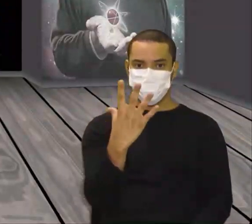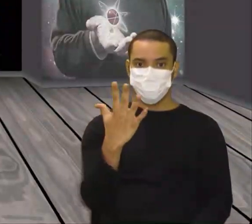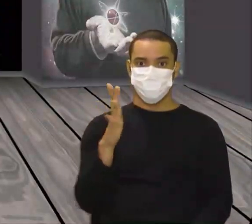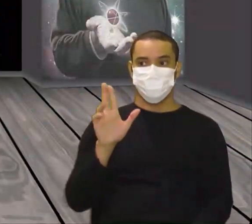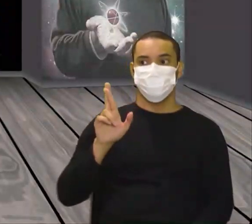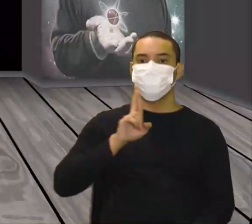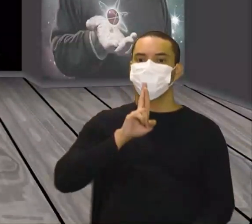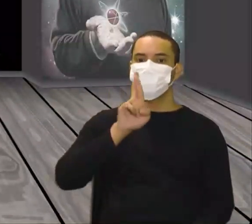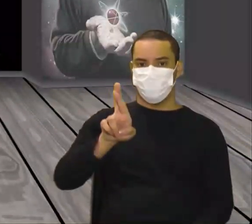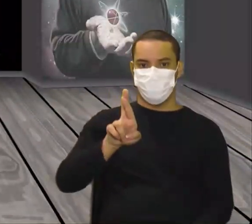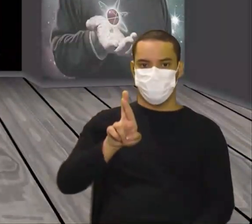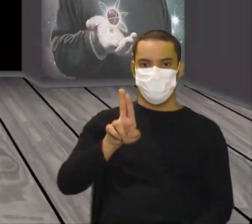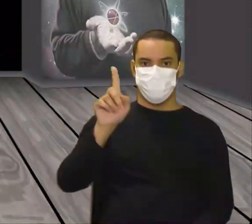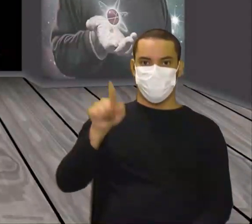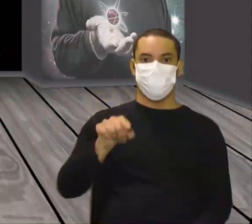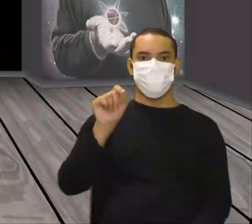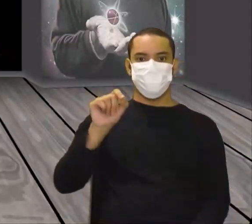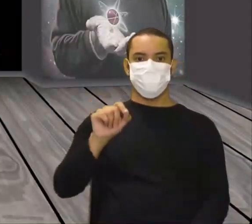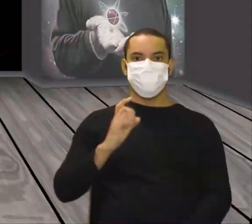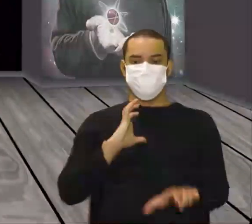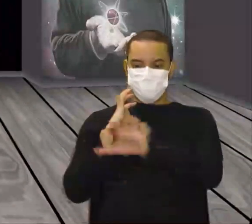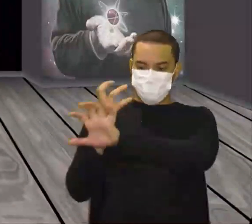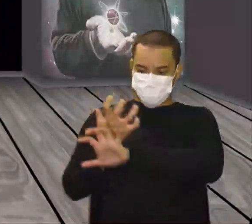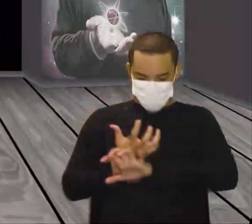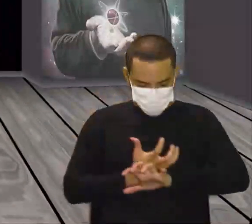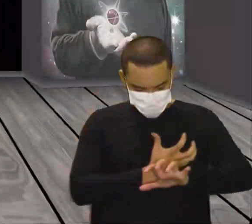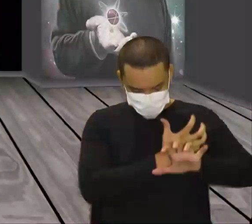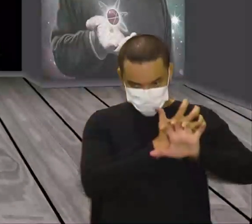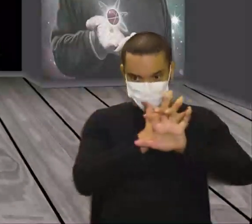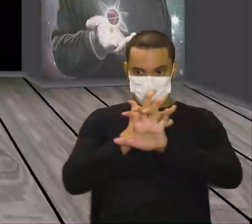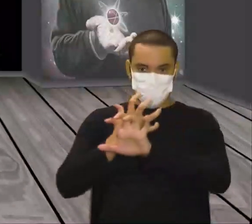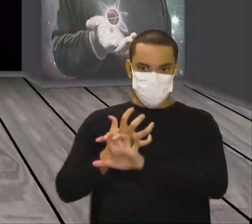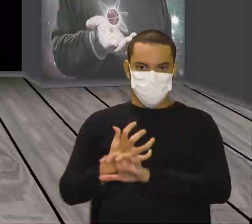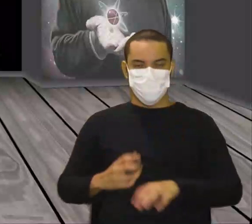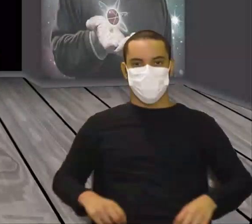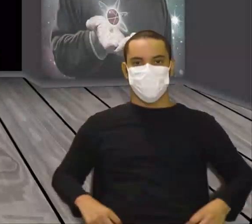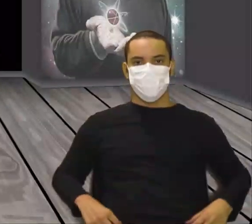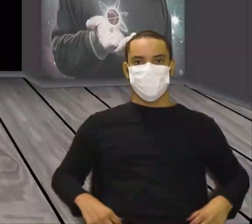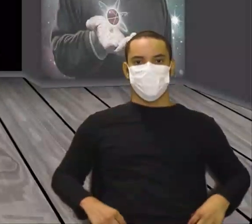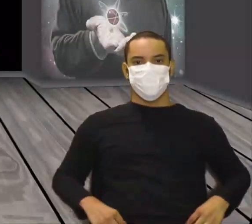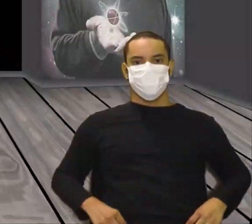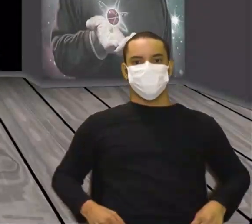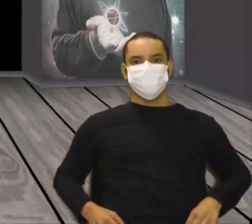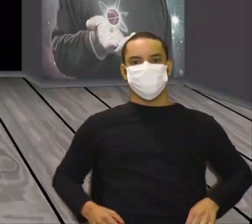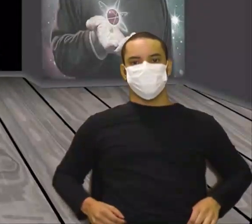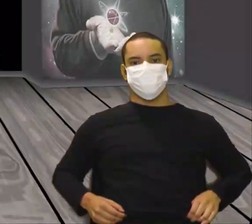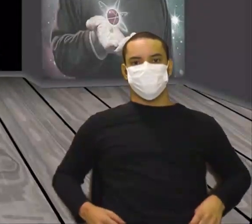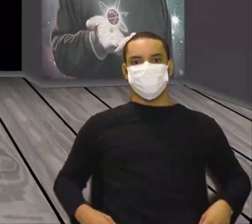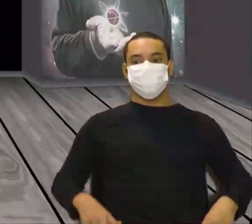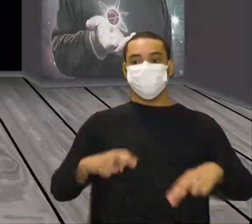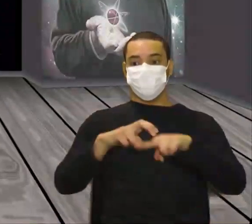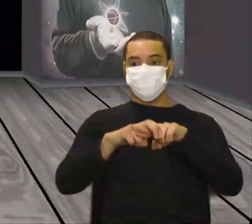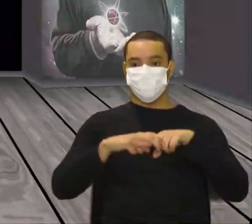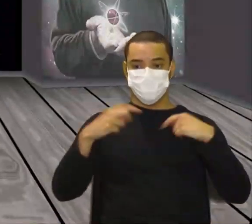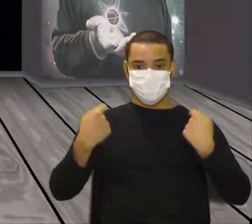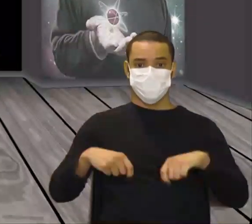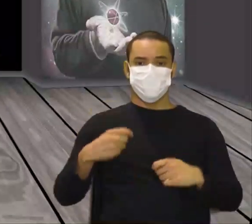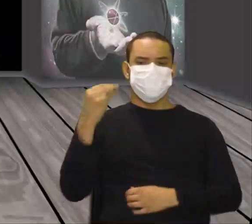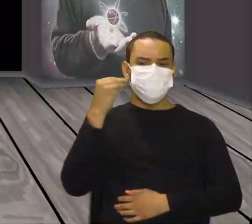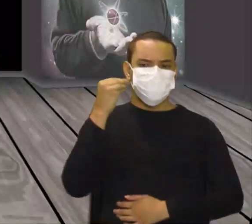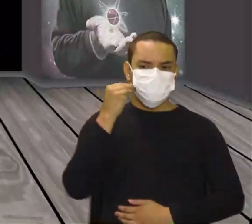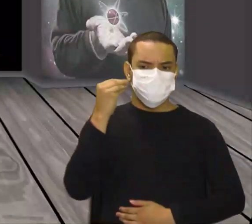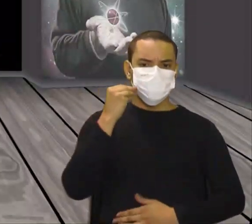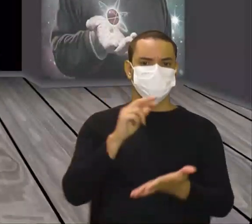mesmo resultado, que é a imagem dos ossos ali, né, que você vai observar. Então, tem que experimentar várias e várias vezes.